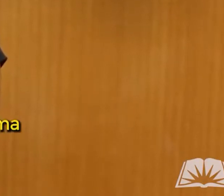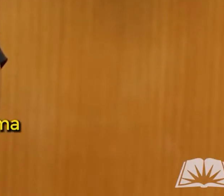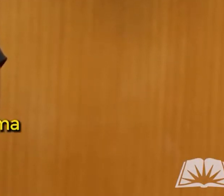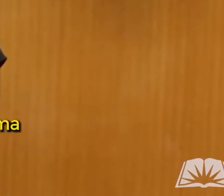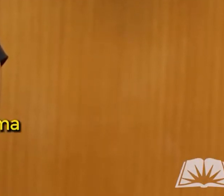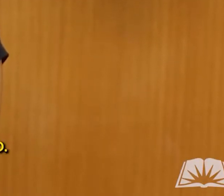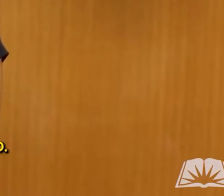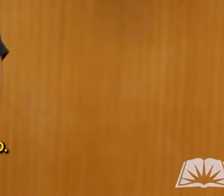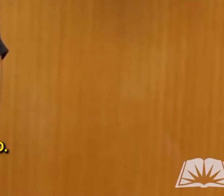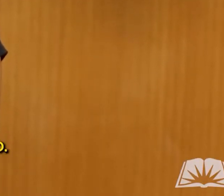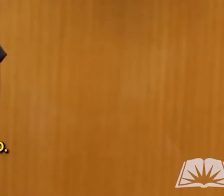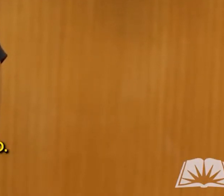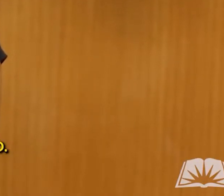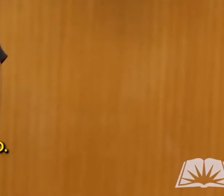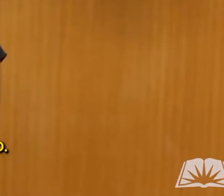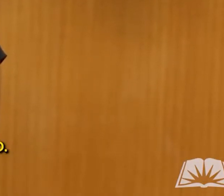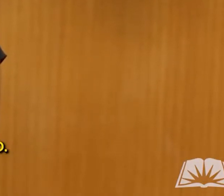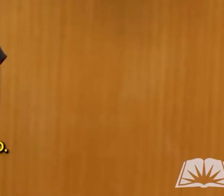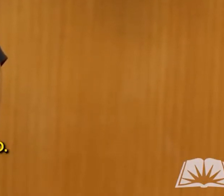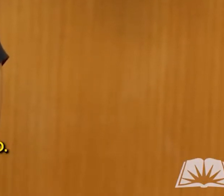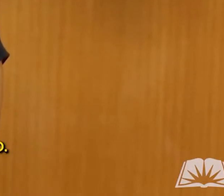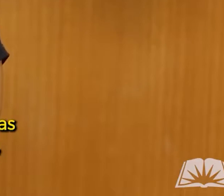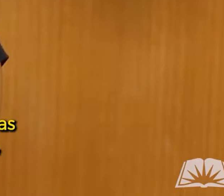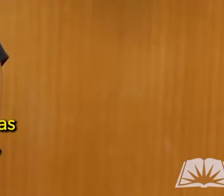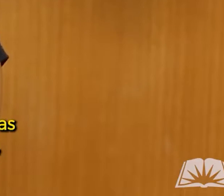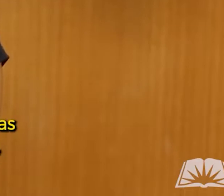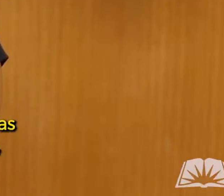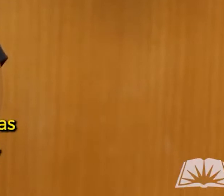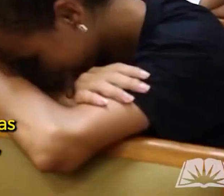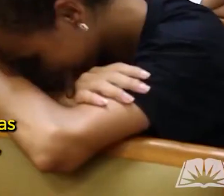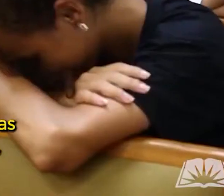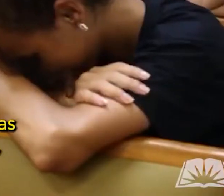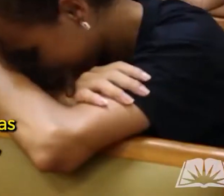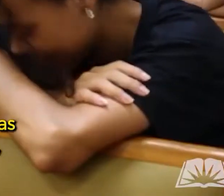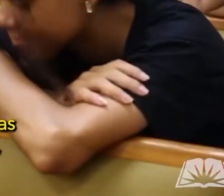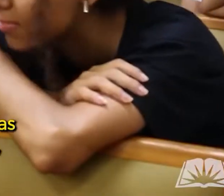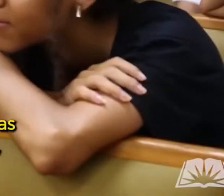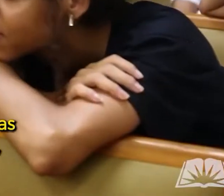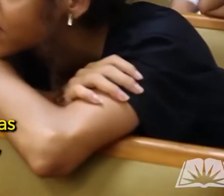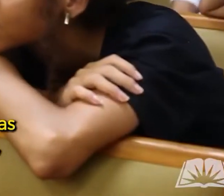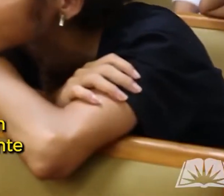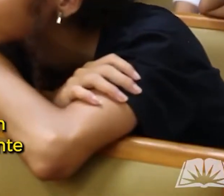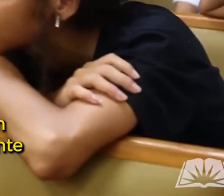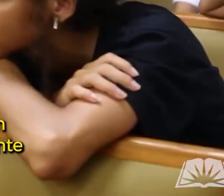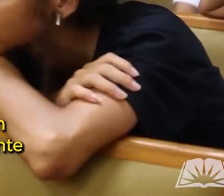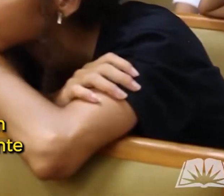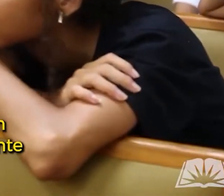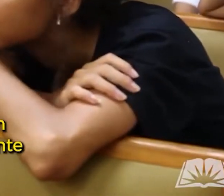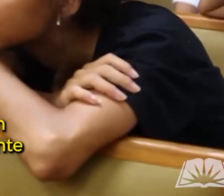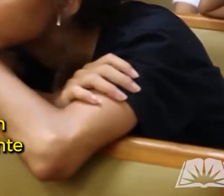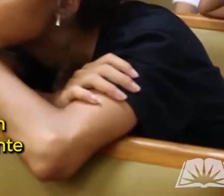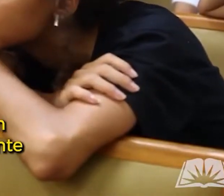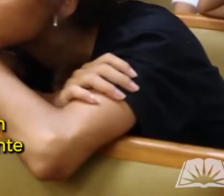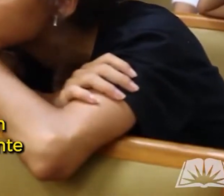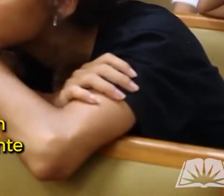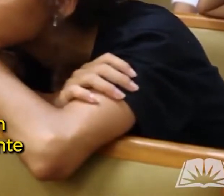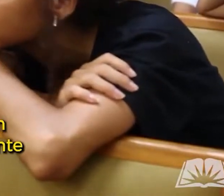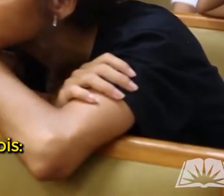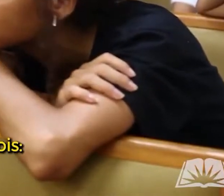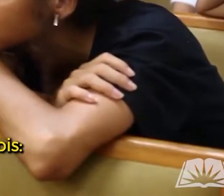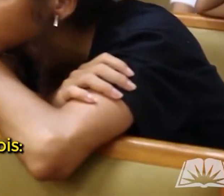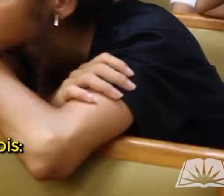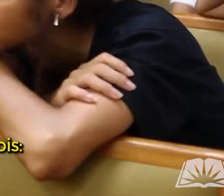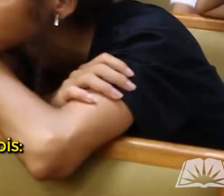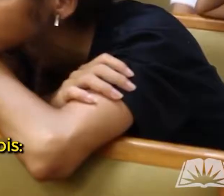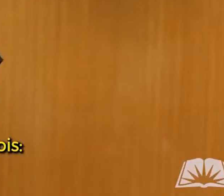transforma a nossa vida. Isso aumenta o nosso testemunho. Claro que vai ter dias que a gente vem, não está muito afim, mas só o fato de a gente